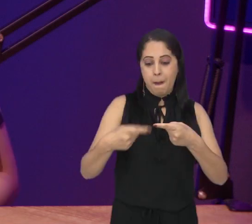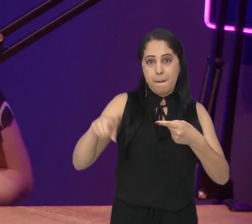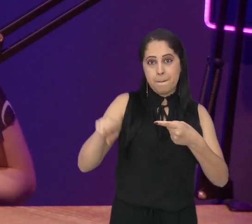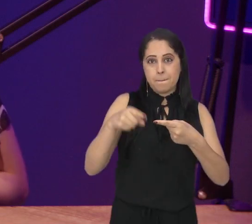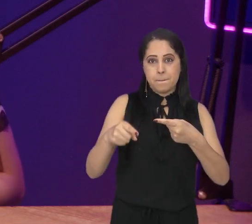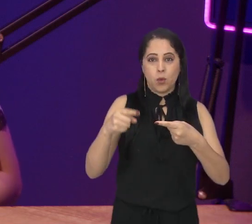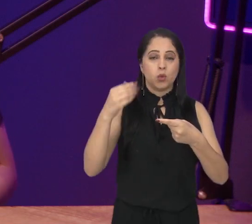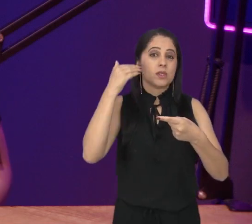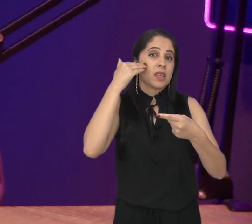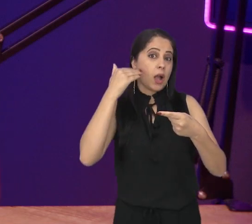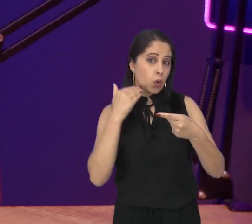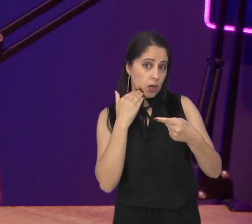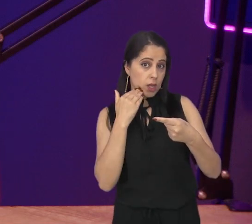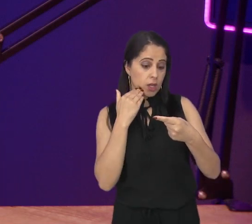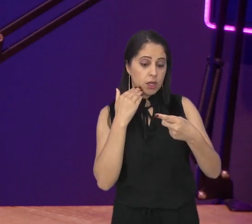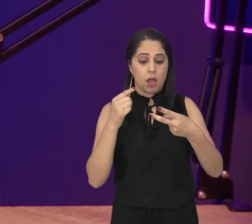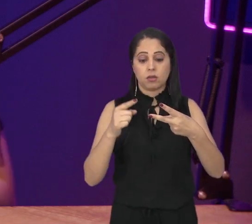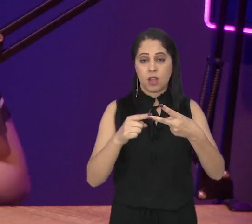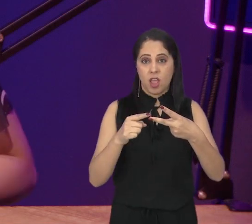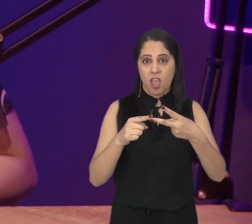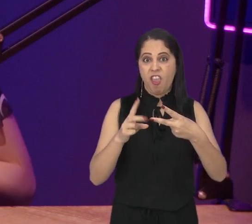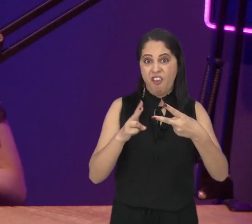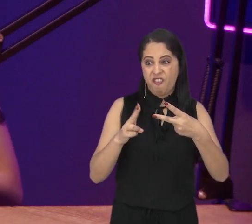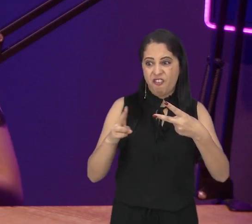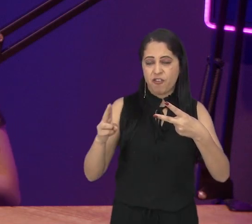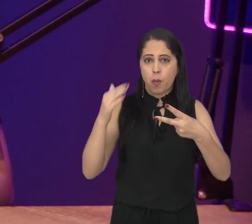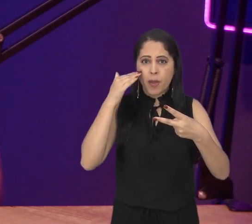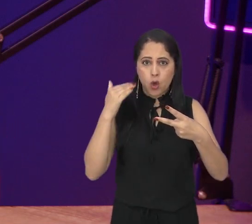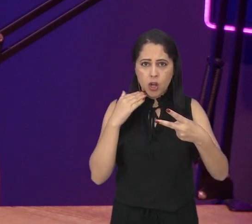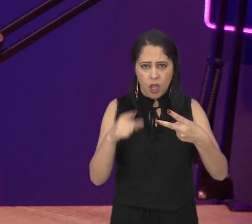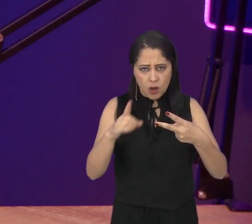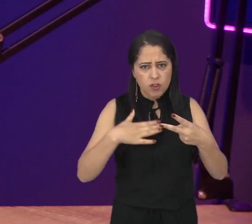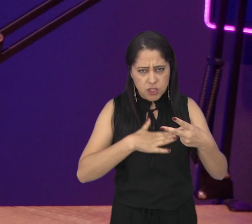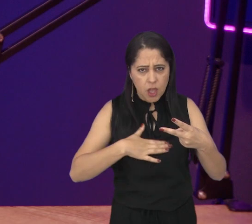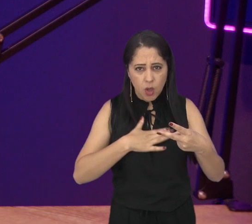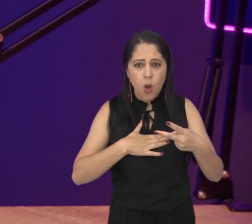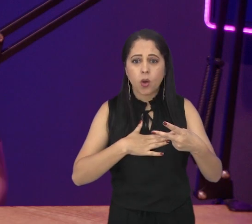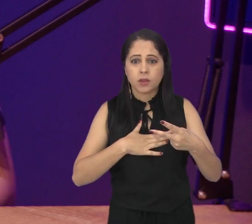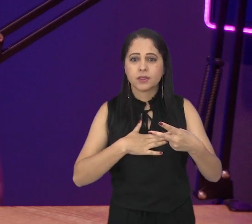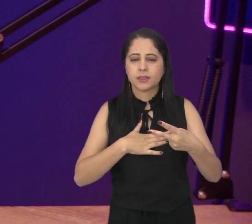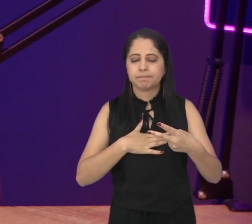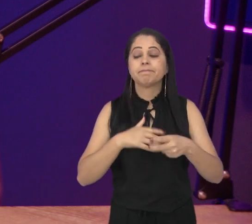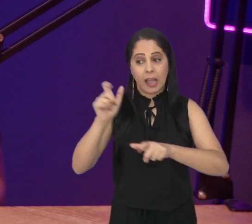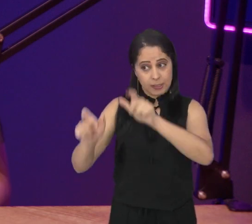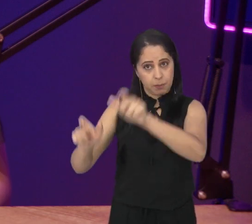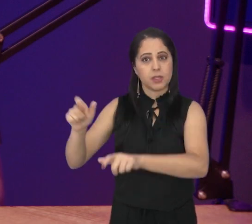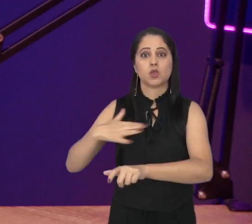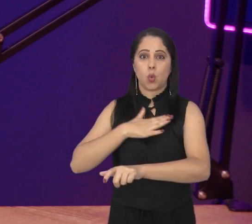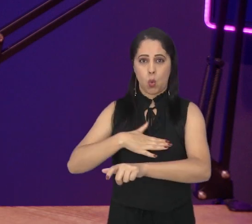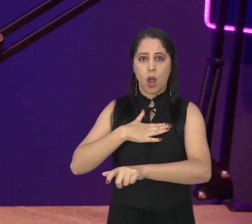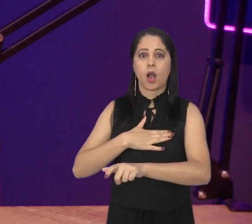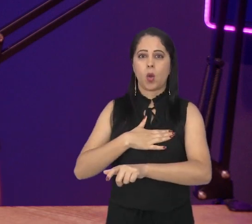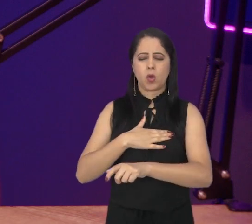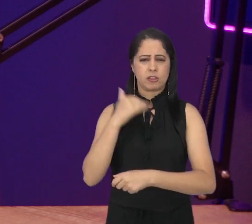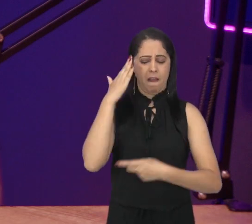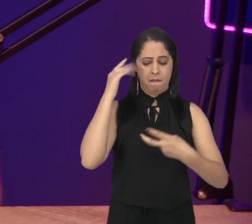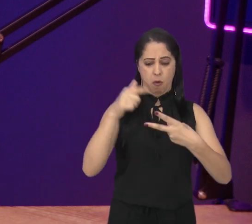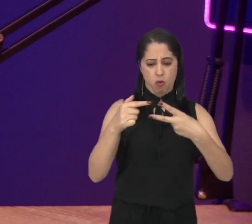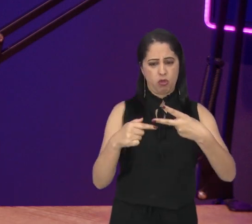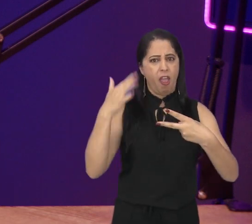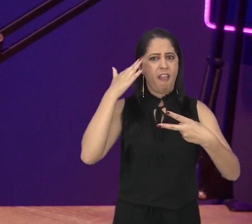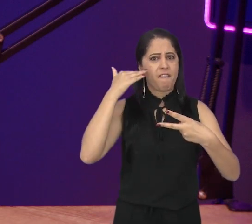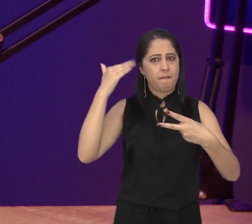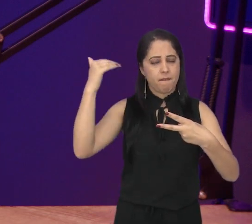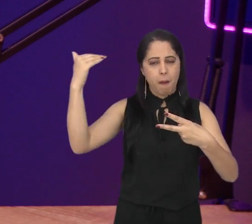Você gosta de K-pop ou dorama? Se você não gosta, provavelmente você conhece alguém que gosta. E olha, gente, todo esse sucesso da